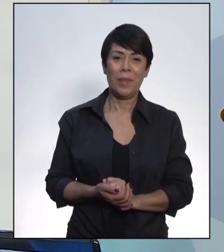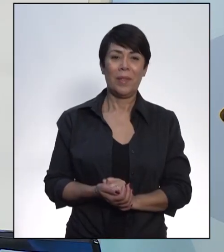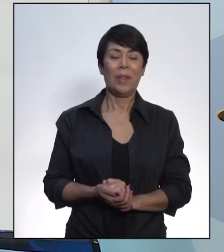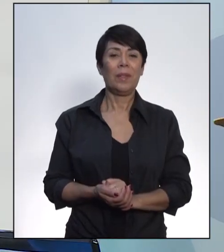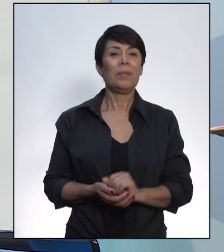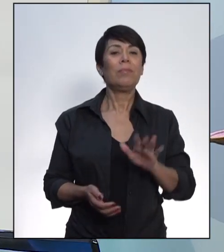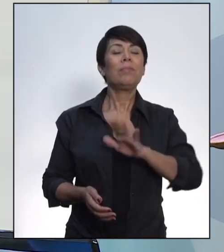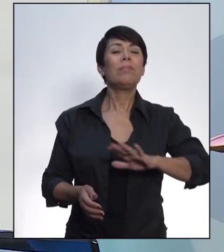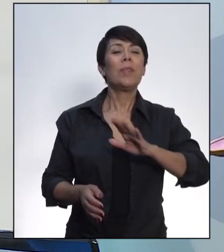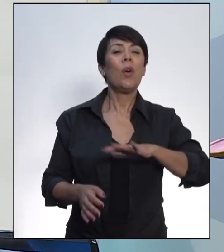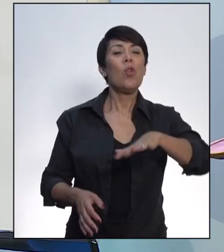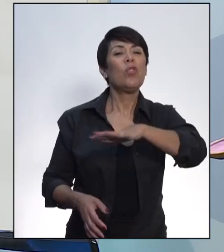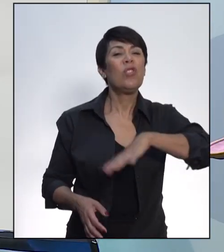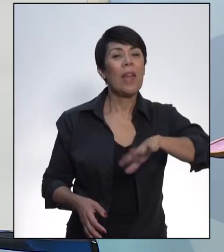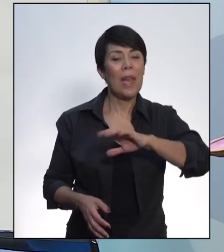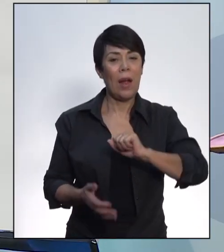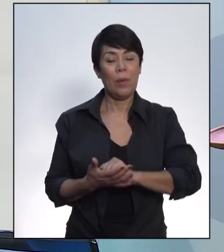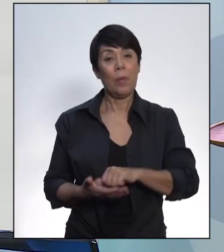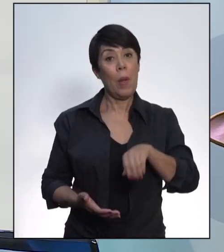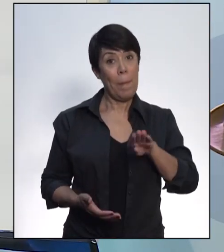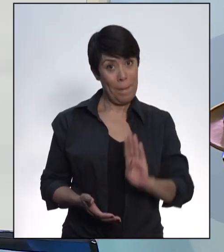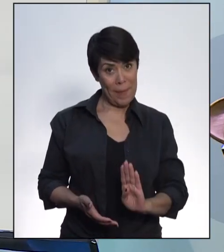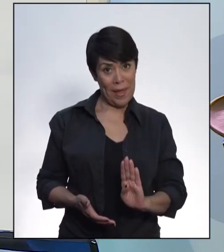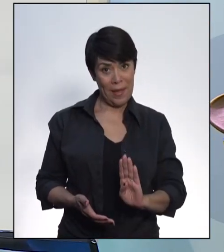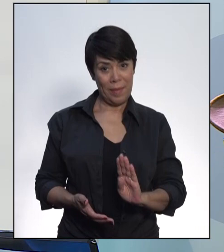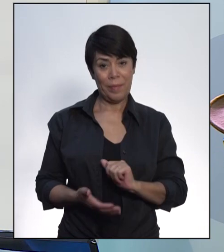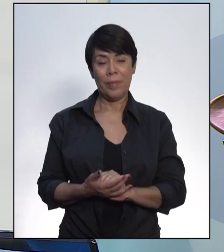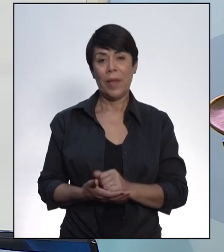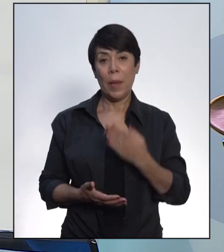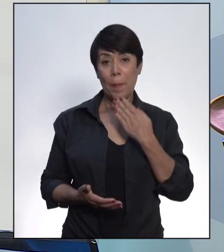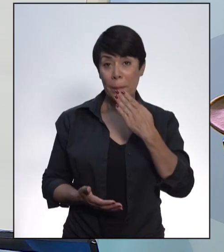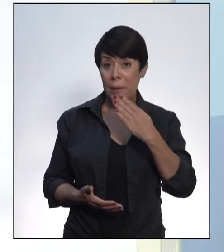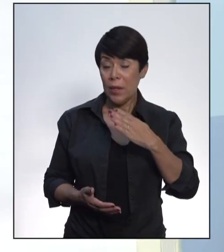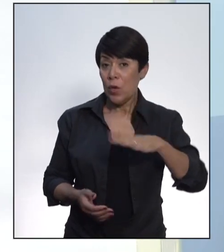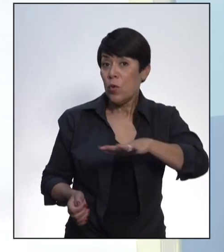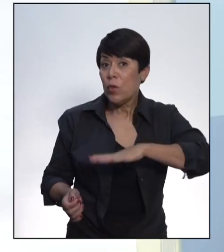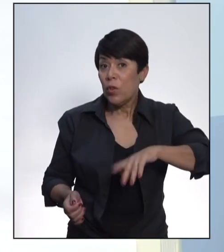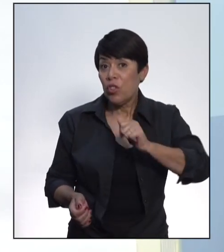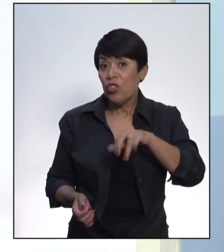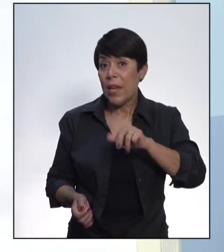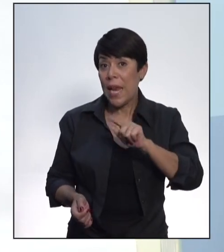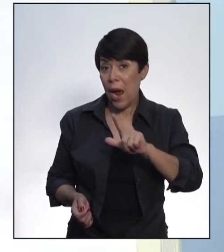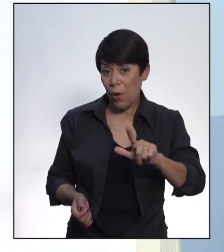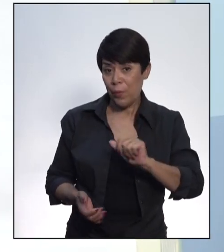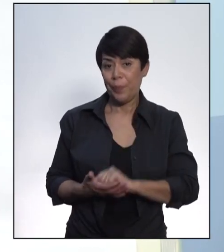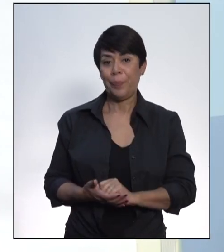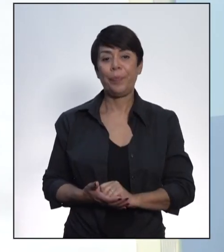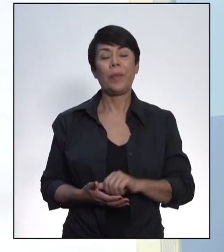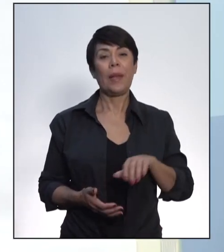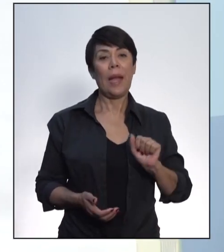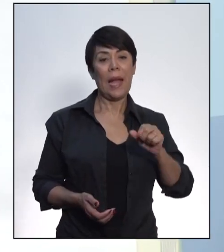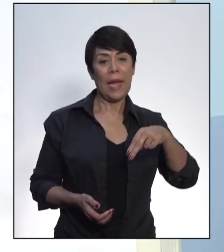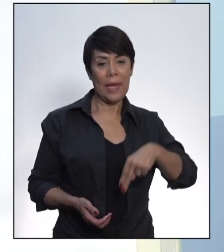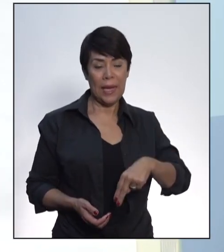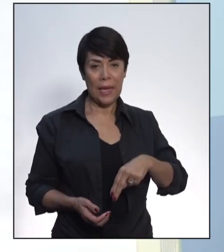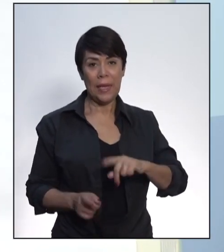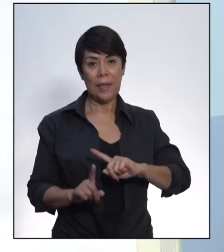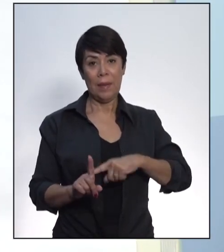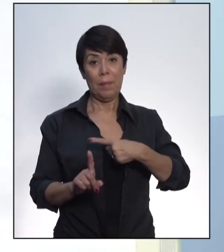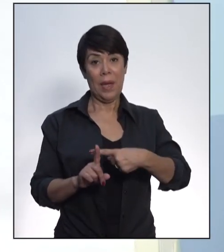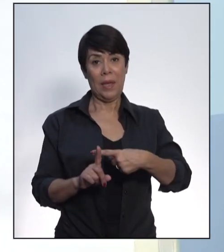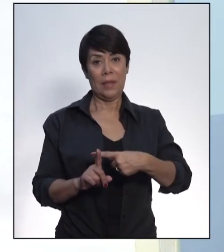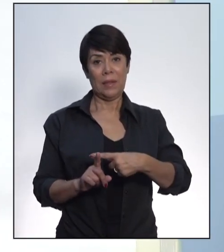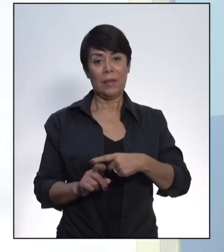termo geral. Então, na B, ele pediu o termo geral. Então, meu AN é o A1